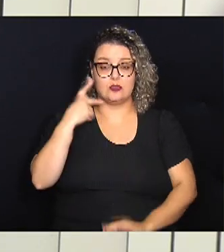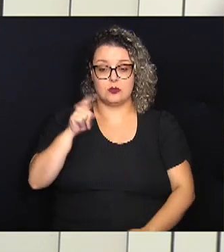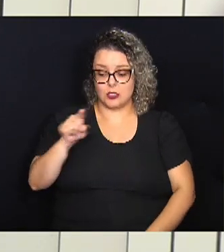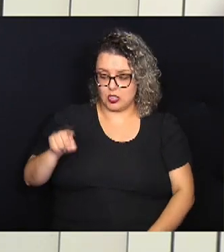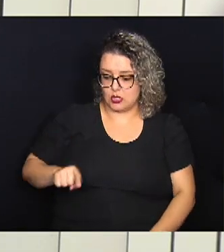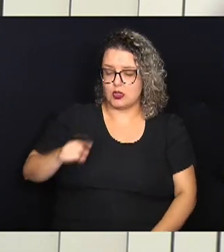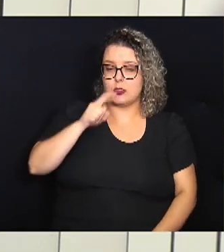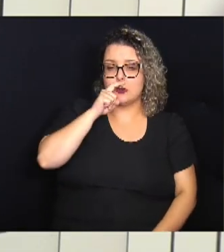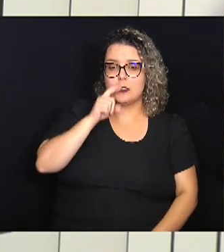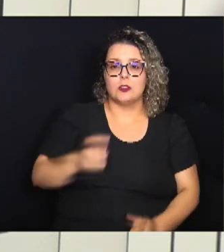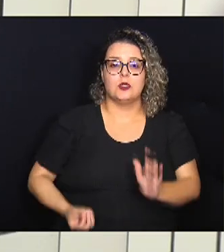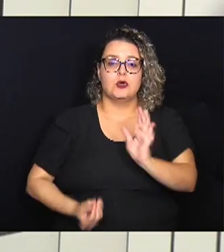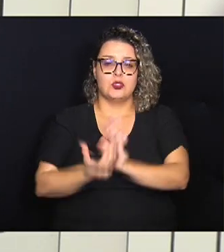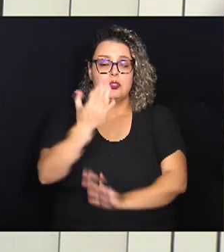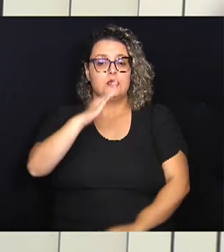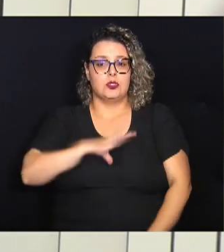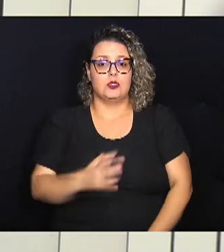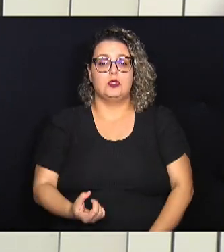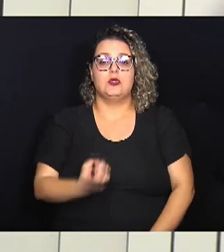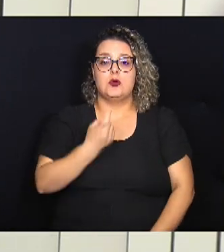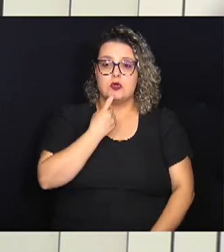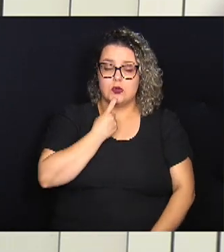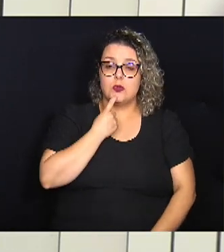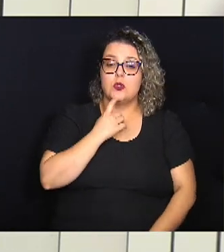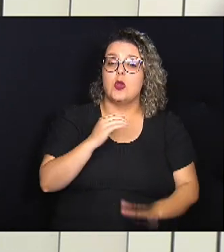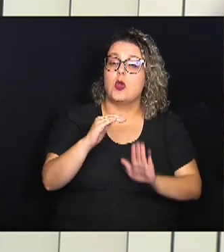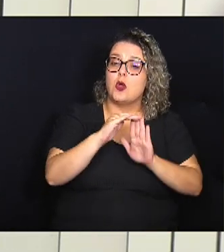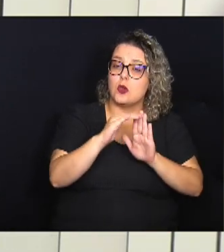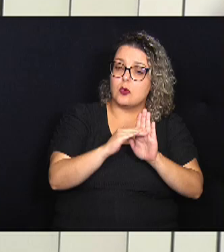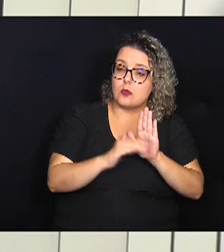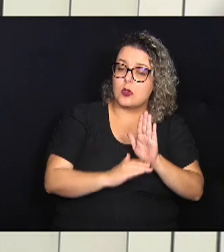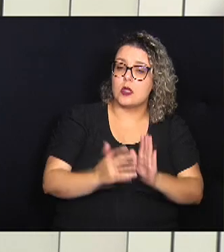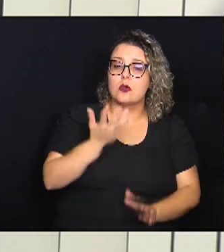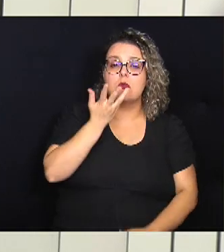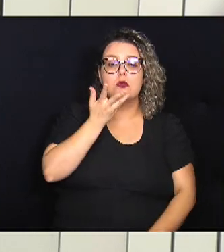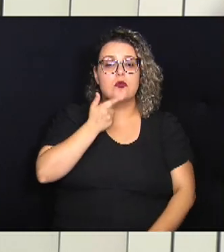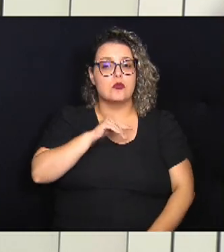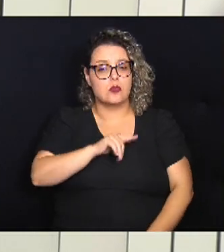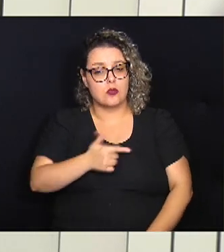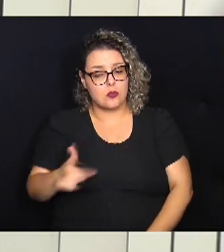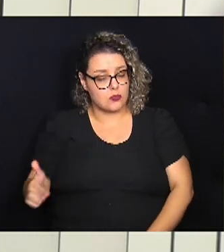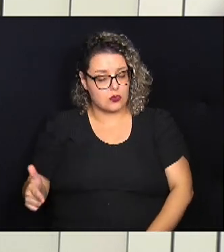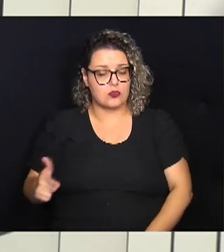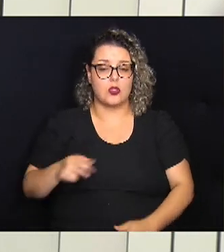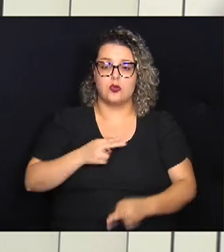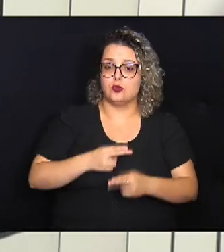que institui em Campinas o programa Infância Sem Pornografia.